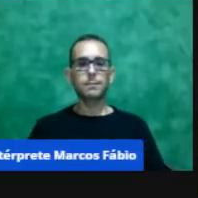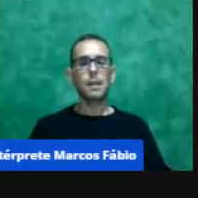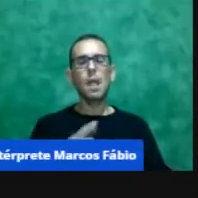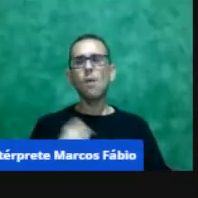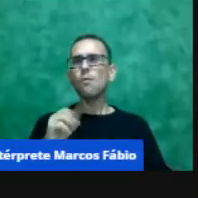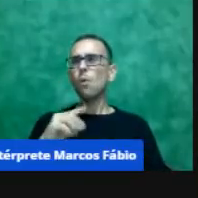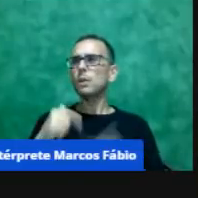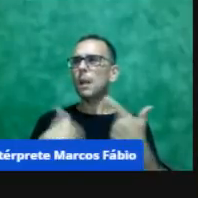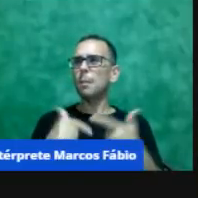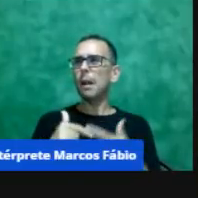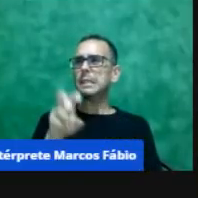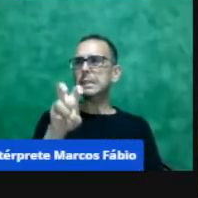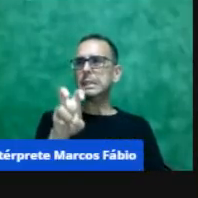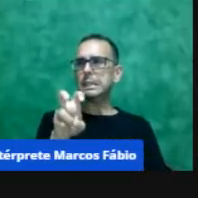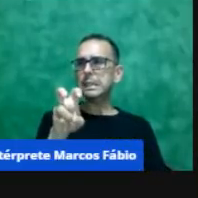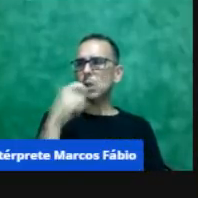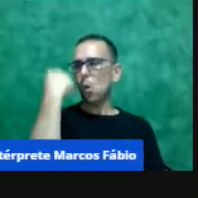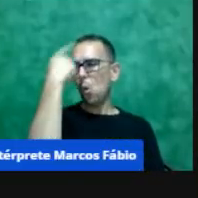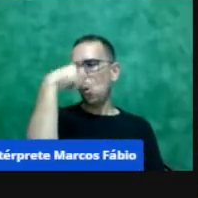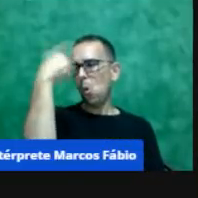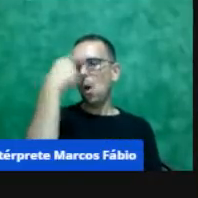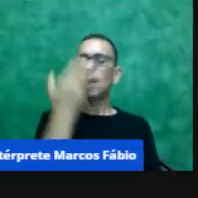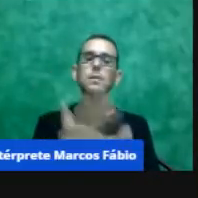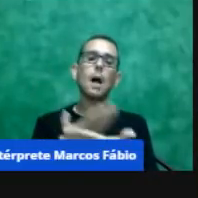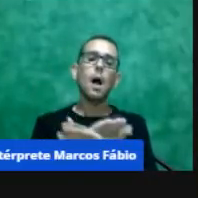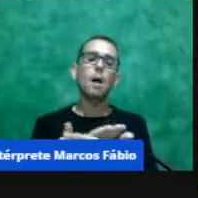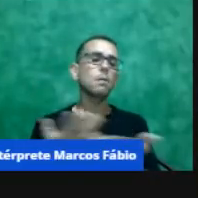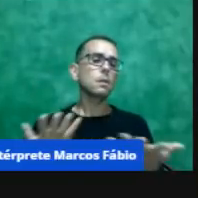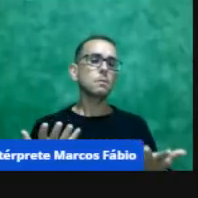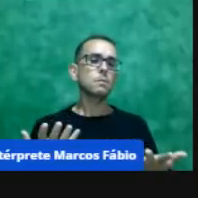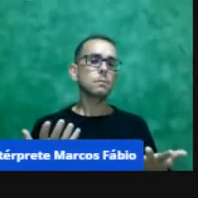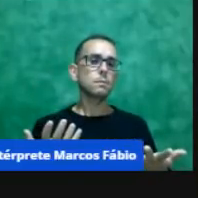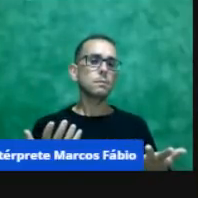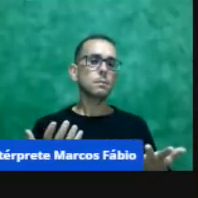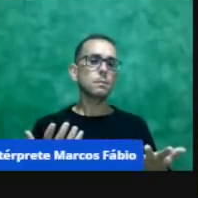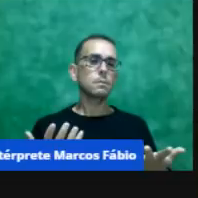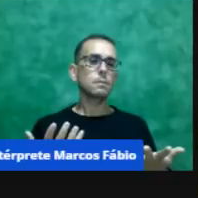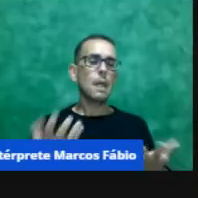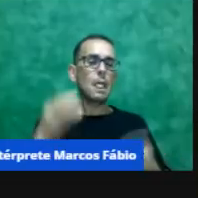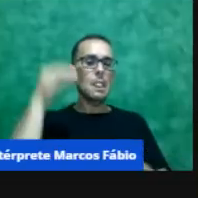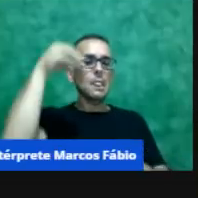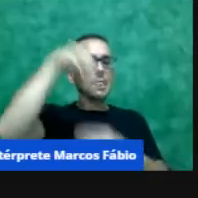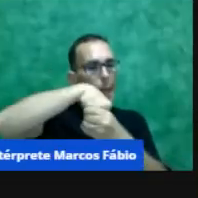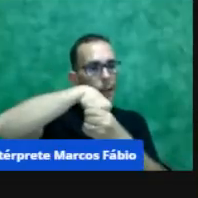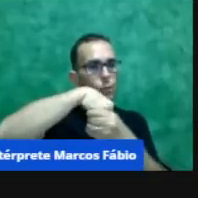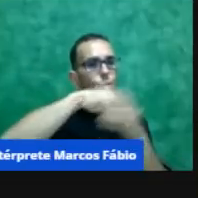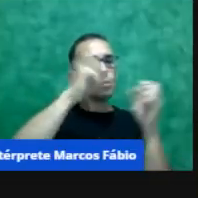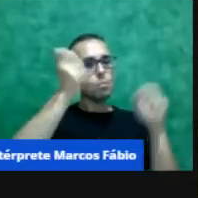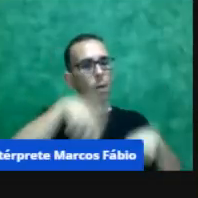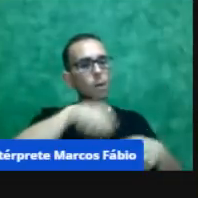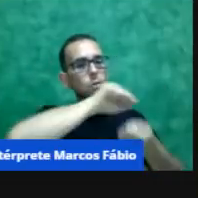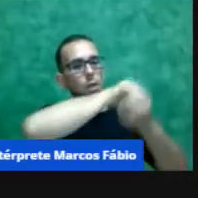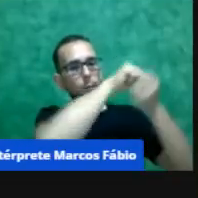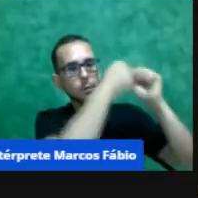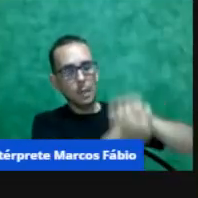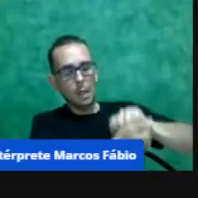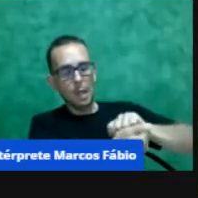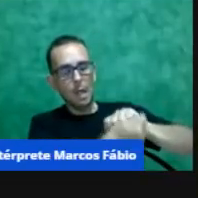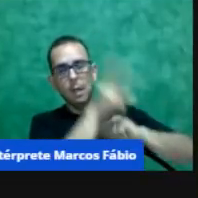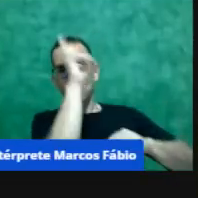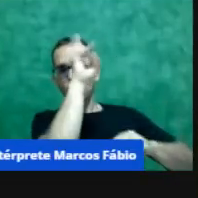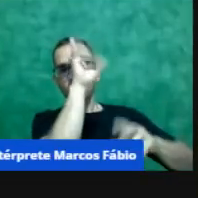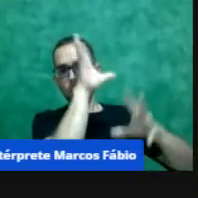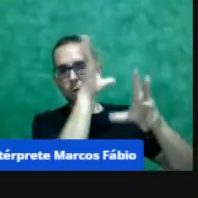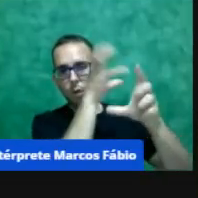trabalhar em 5 horas aulas. 5 horas aulas. Dentro dessas horas aulas eu procuro contextualizar